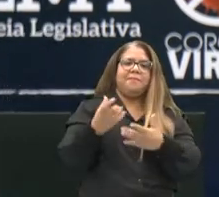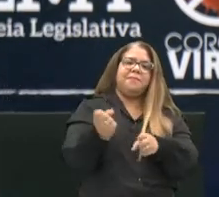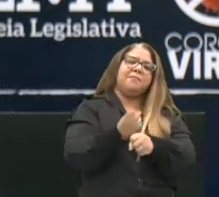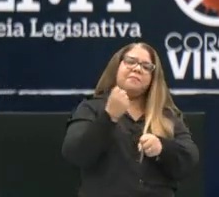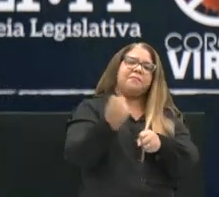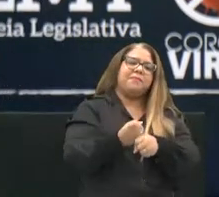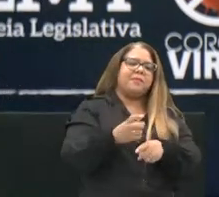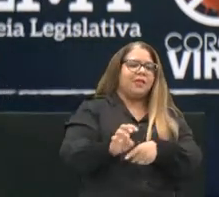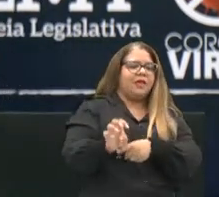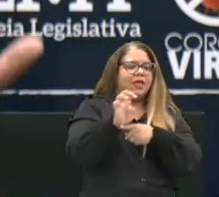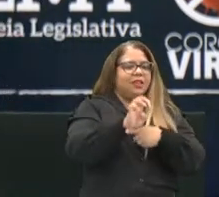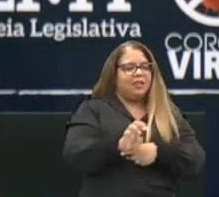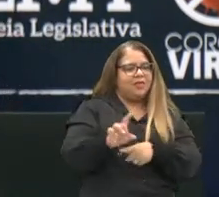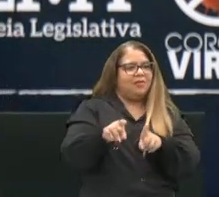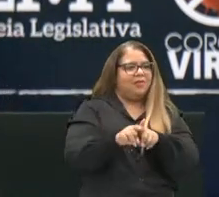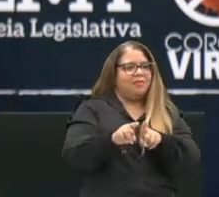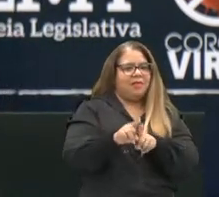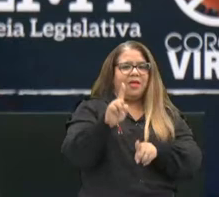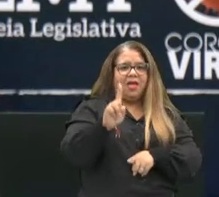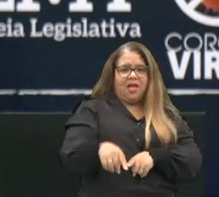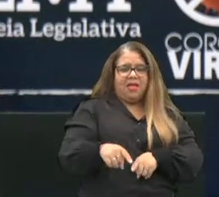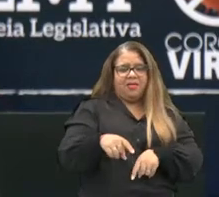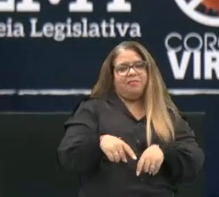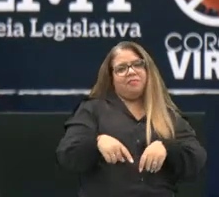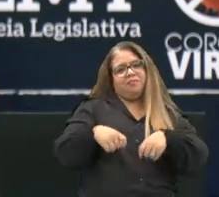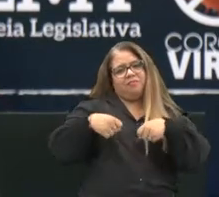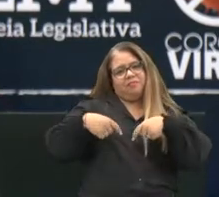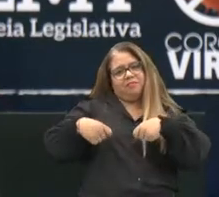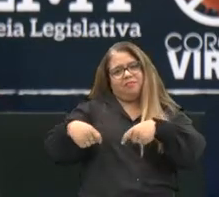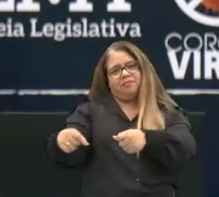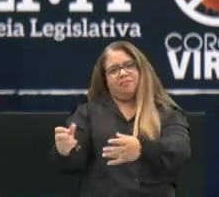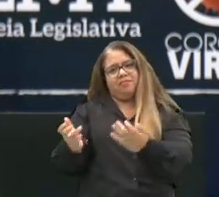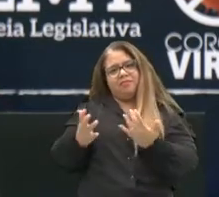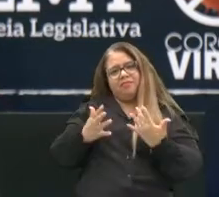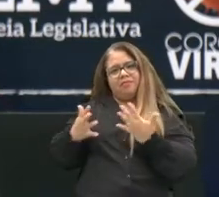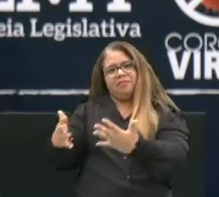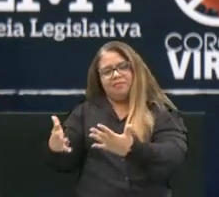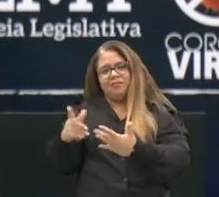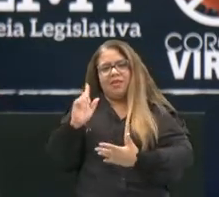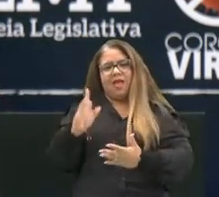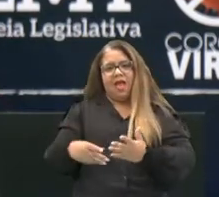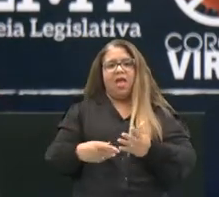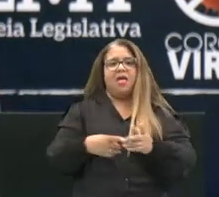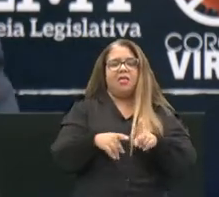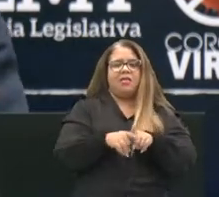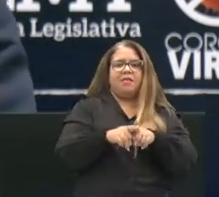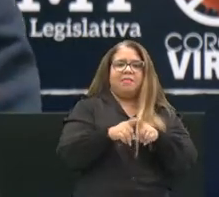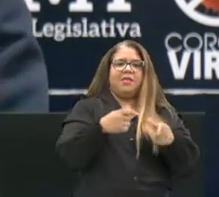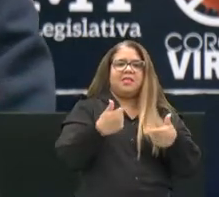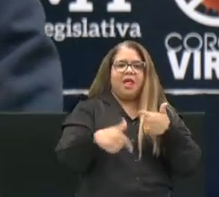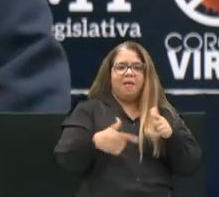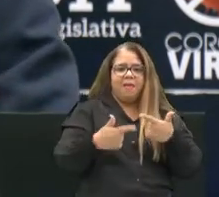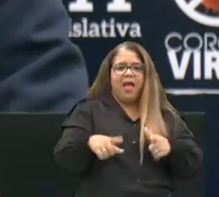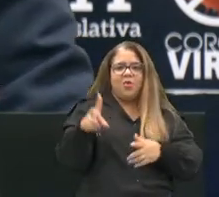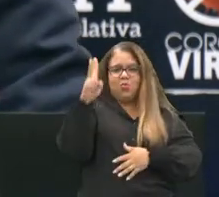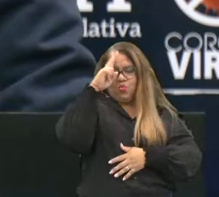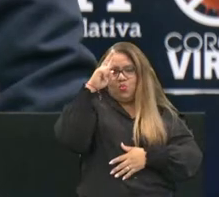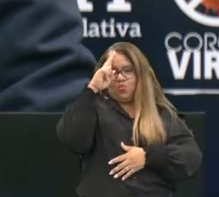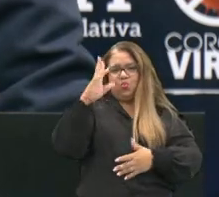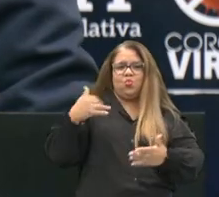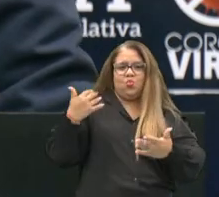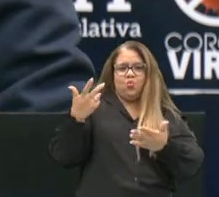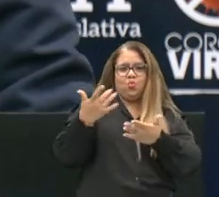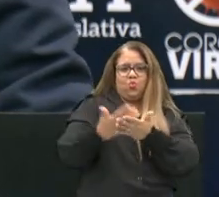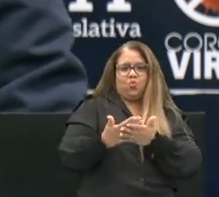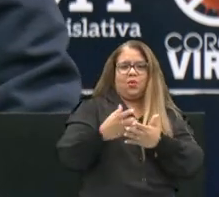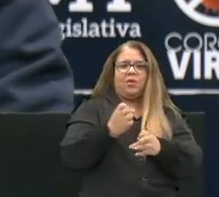esse estado pujante do agronegócio, mas tem muito trabalho, tem muita história nesse estado construída ao